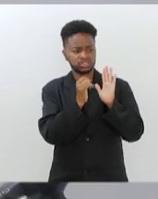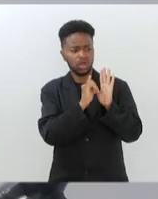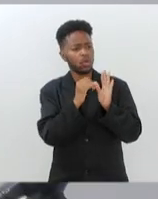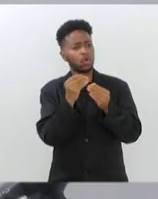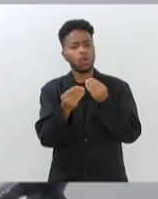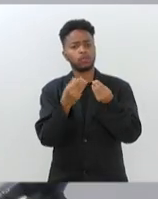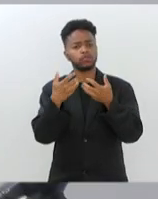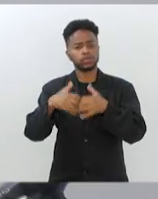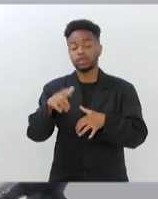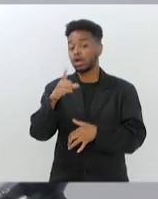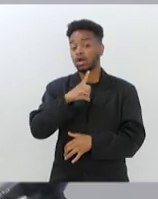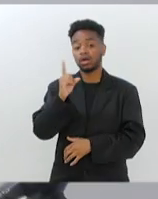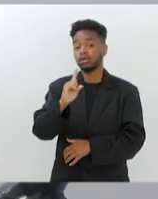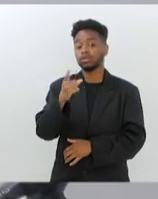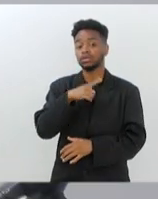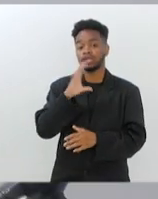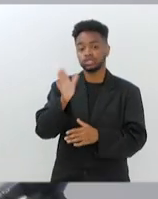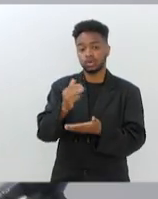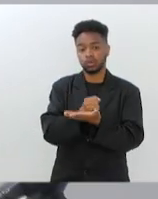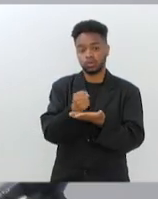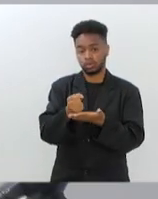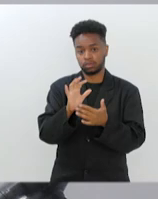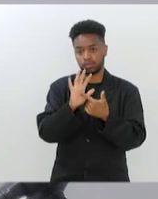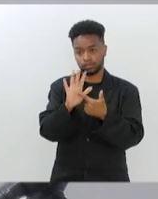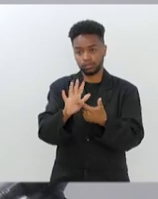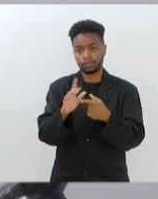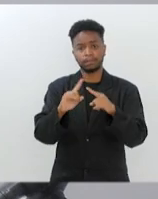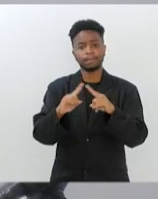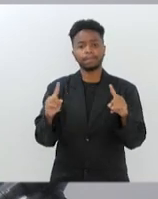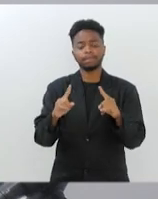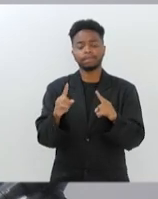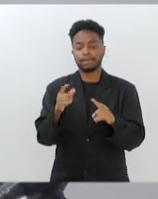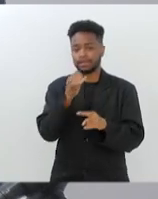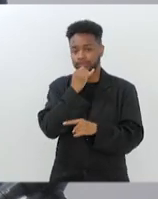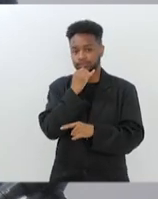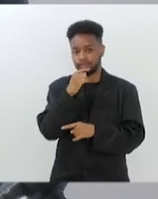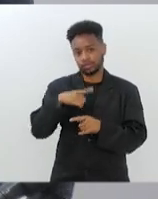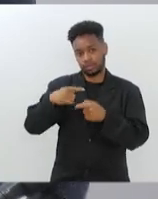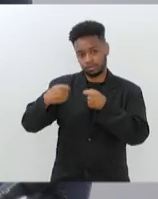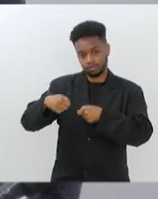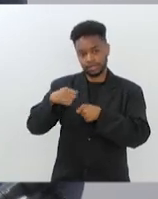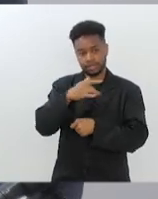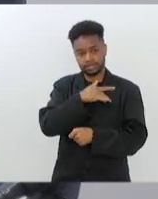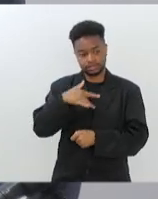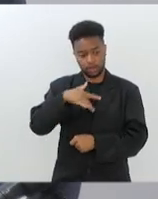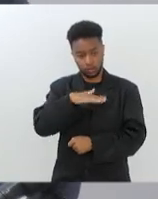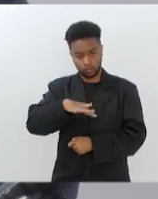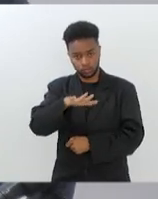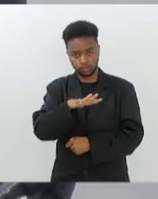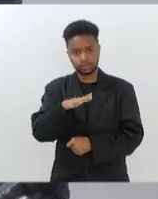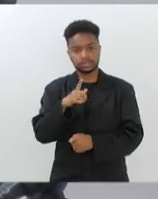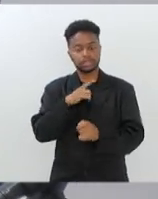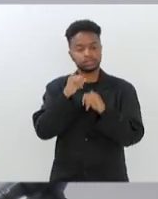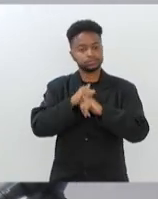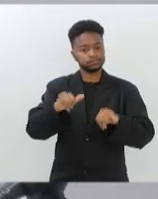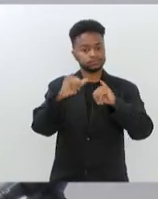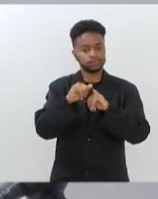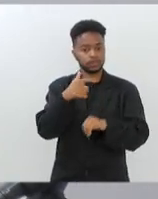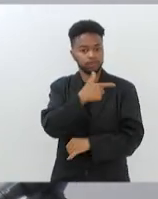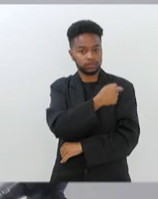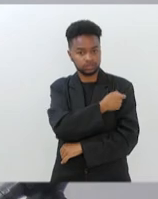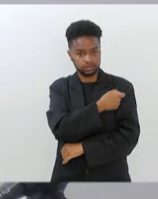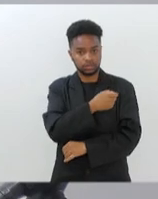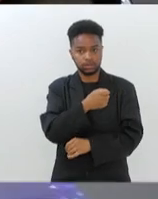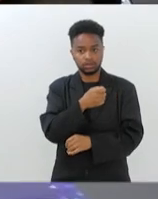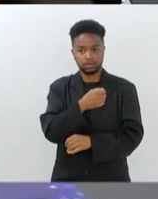não já é previsto não sim mas objetivamente o senhor recebeu a demanda da saúde para fazer a campanha de vacinação aí o senhor